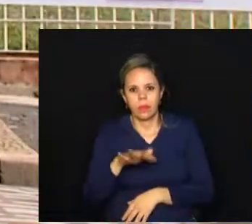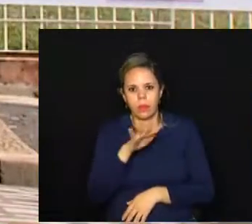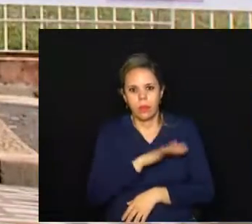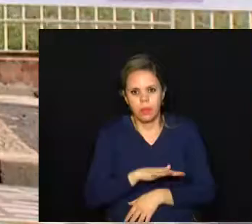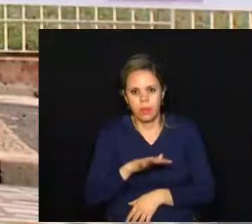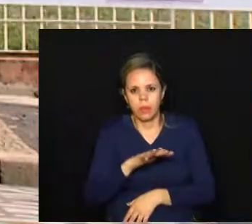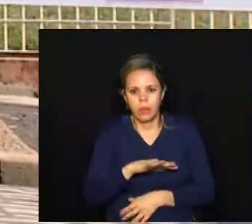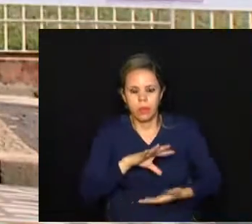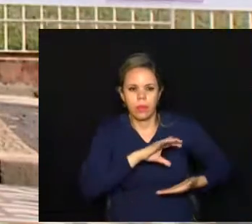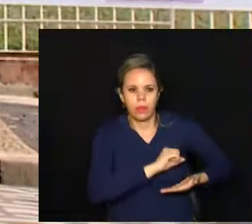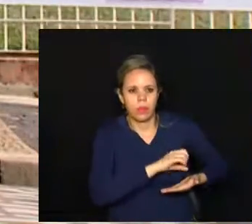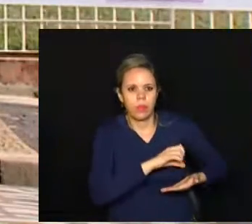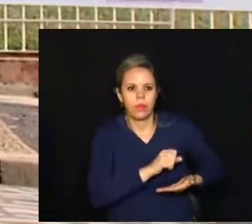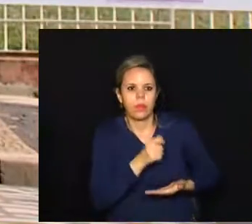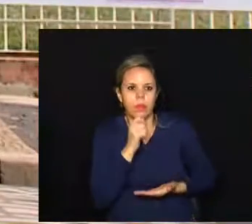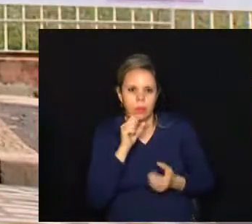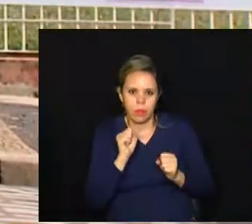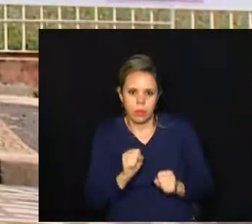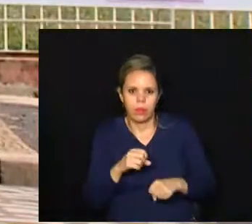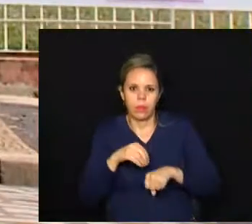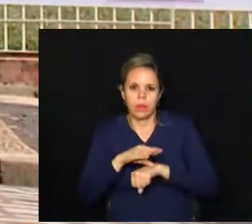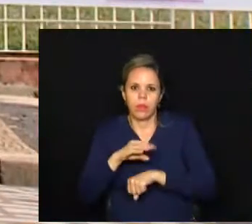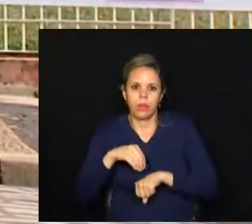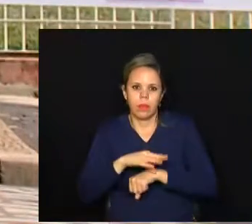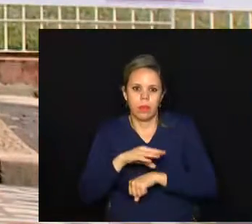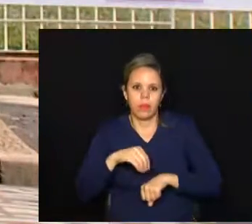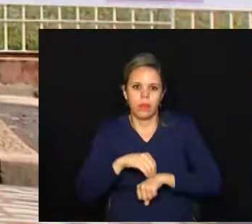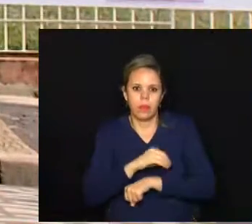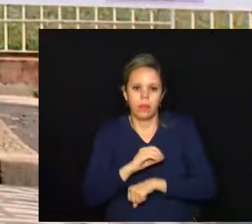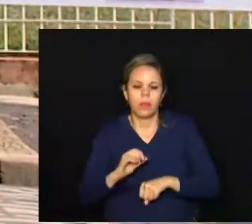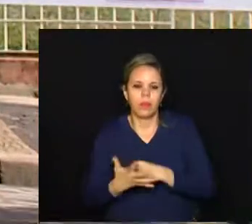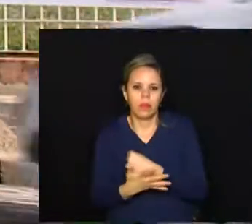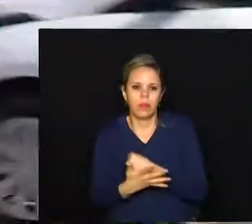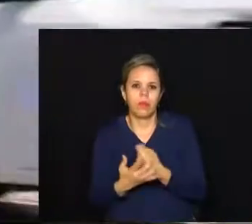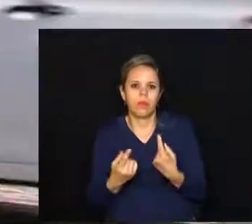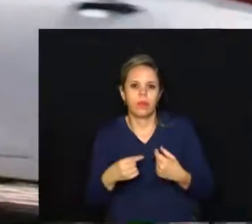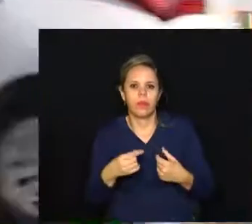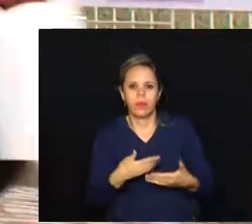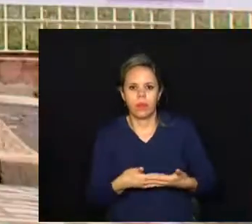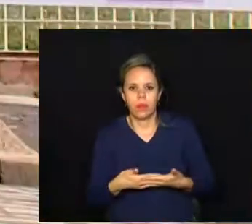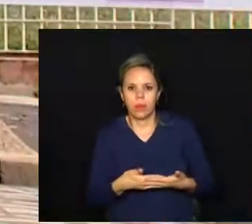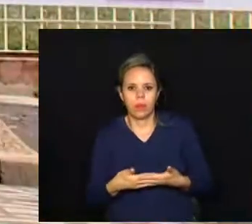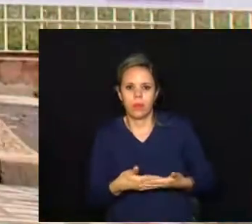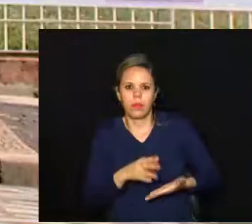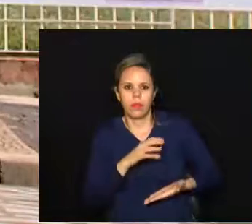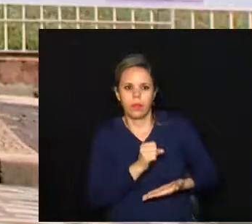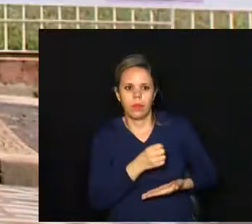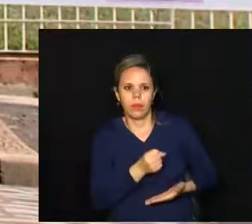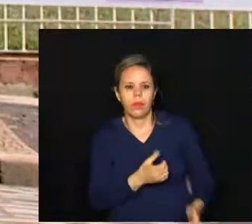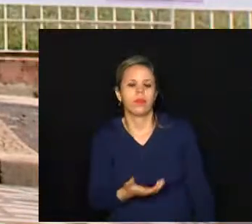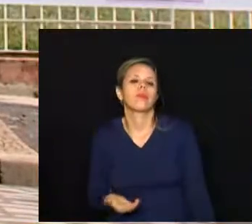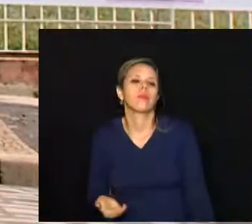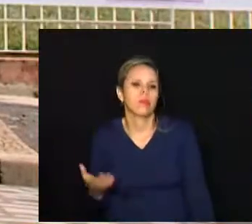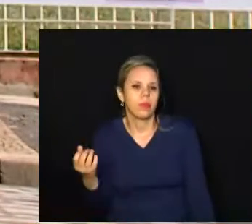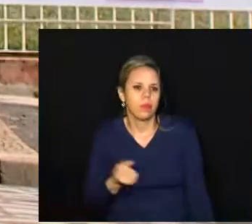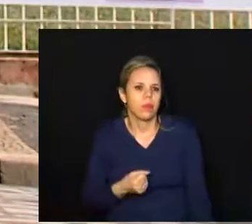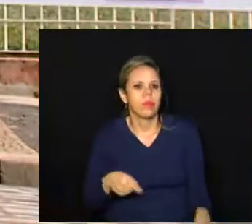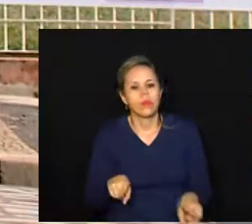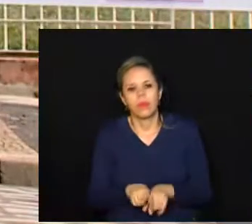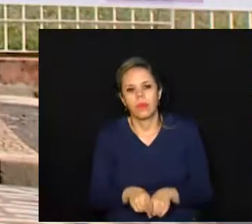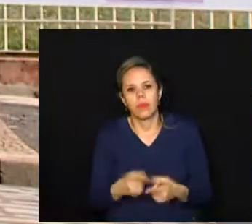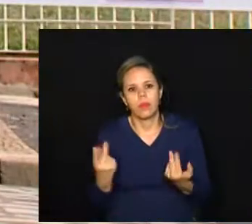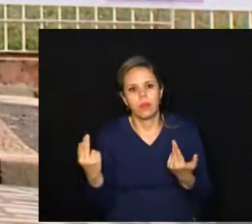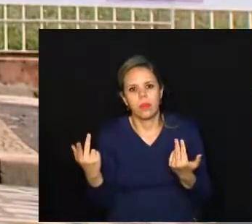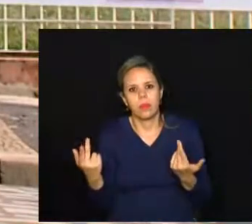estão amamentando podem transmitir os anticorpos contra o vírus para o bebê pelo leite. Neste caso, valeria a